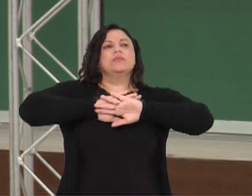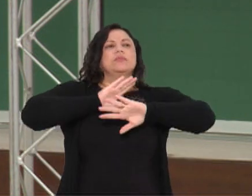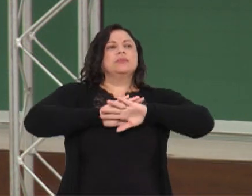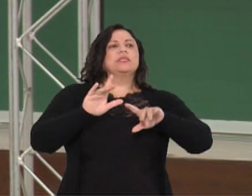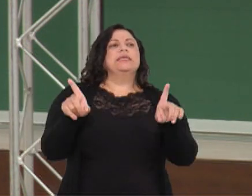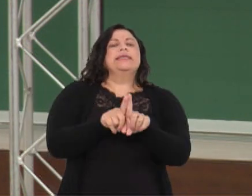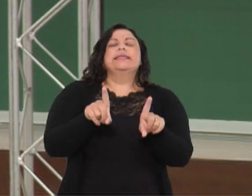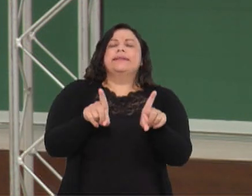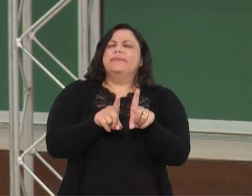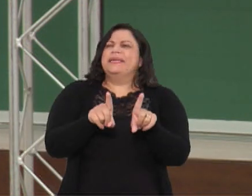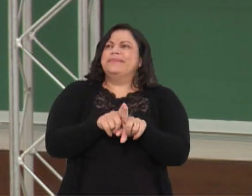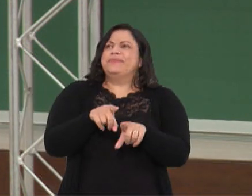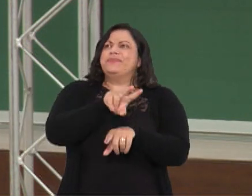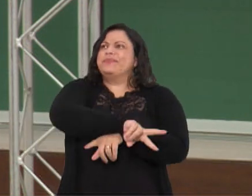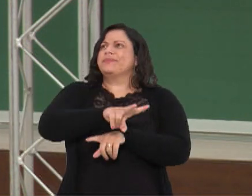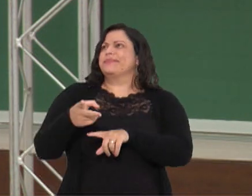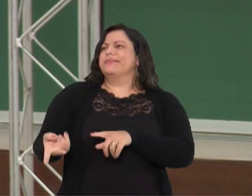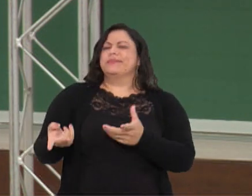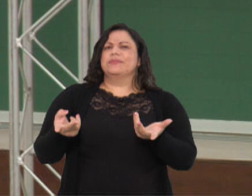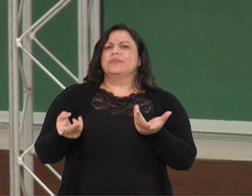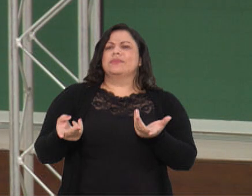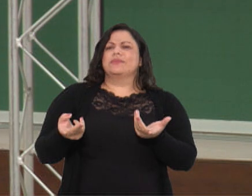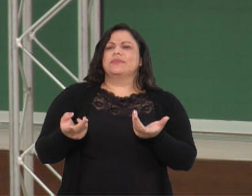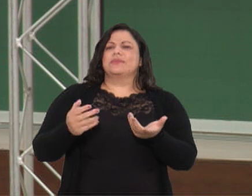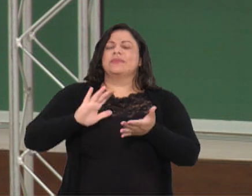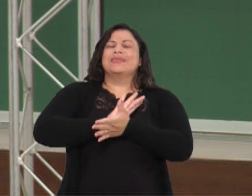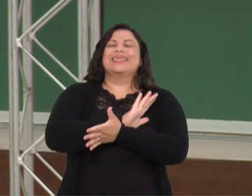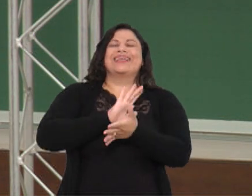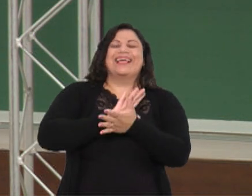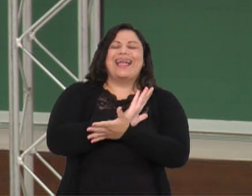ligado a uma parte do consumo.